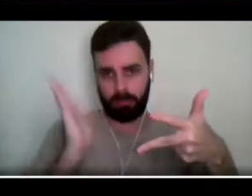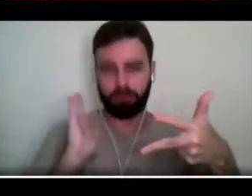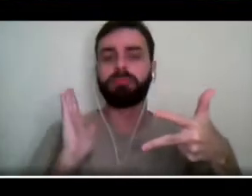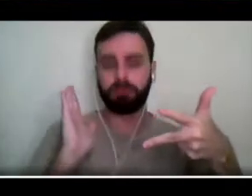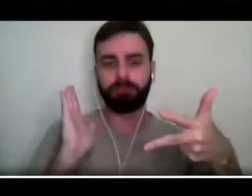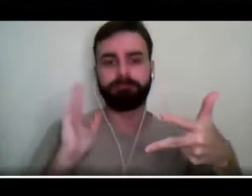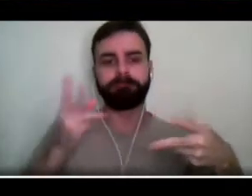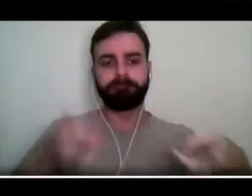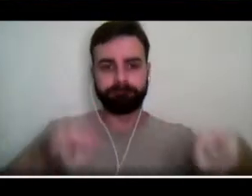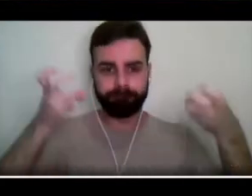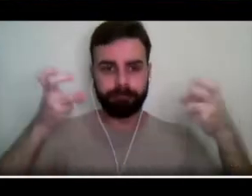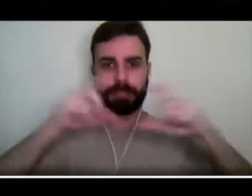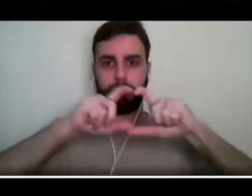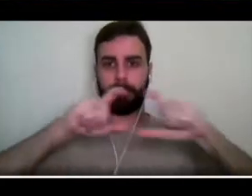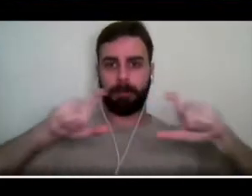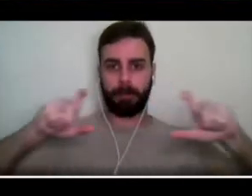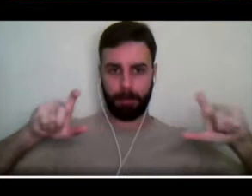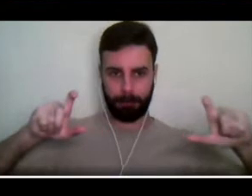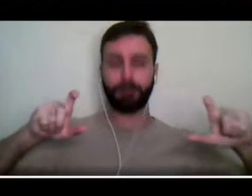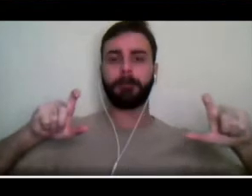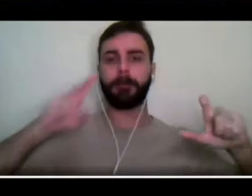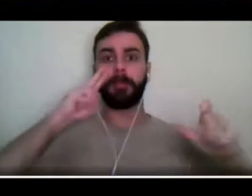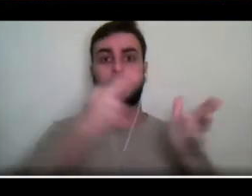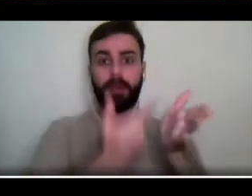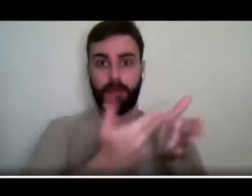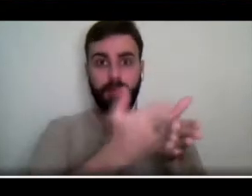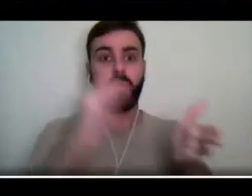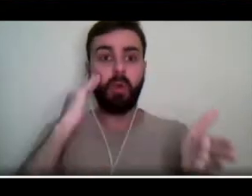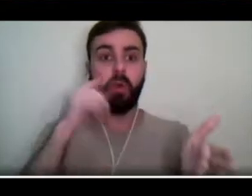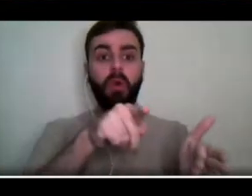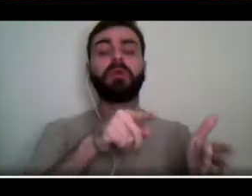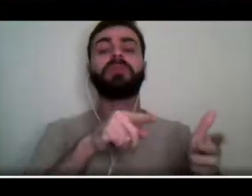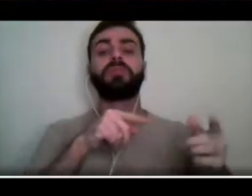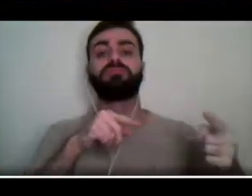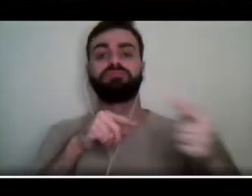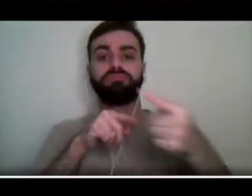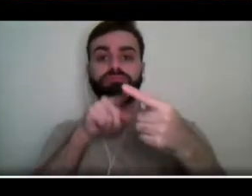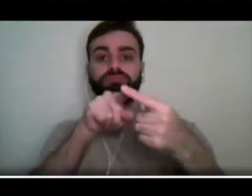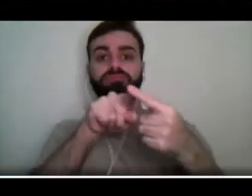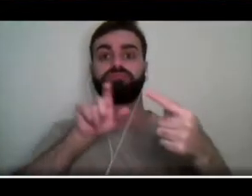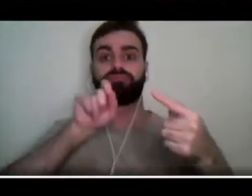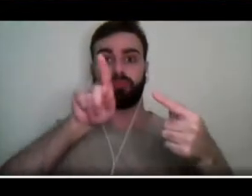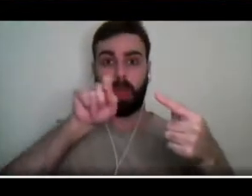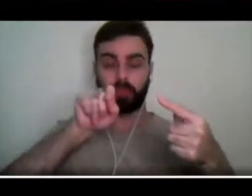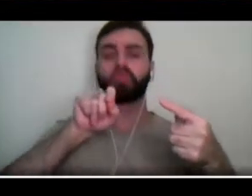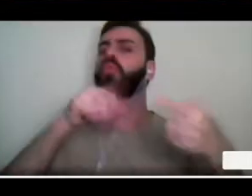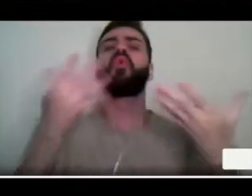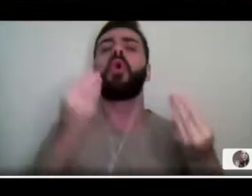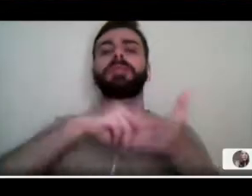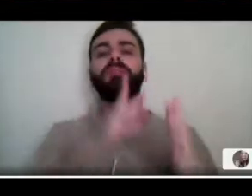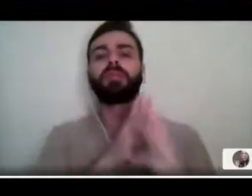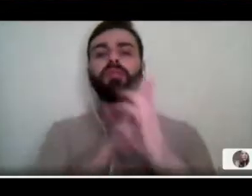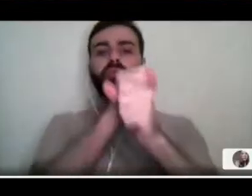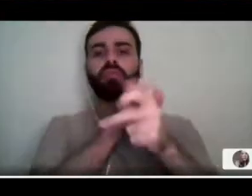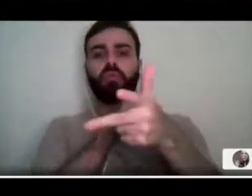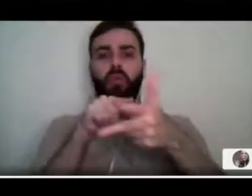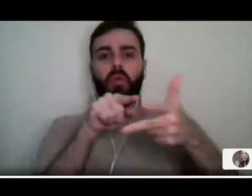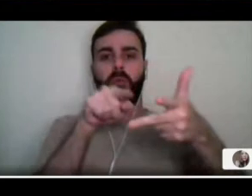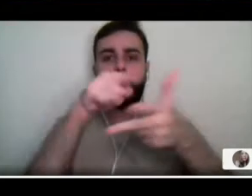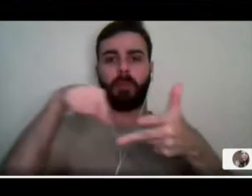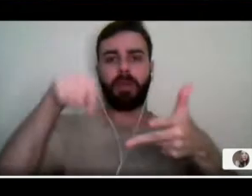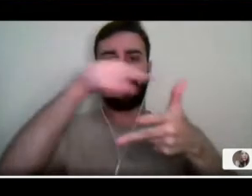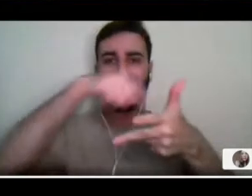né? E observe nesse desenho aqui que o vetor em azul, que é o vetor posição, é a soma dos vetores XI